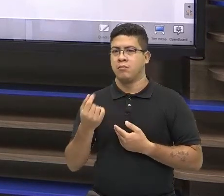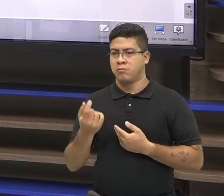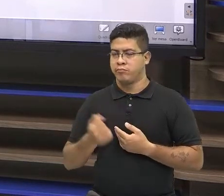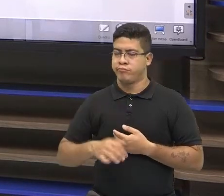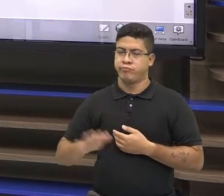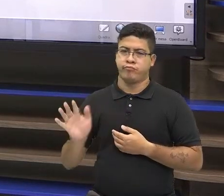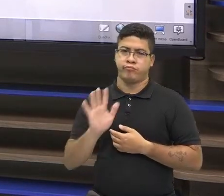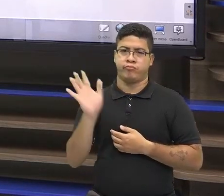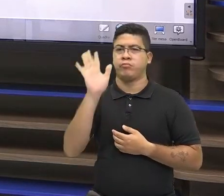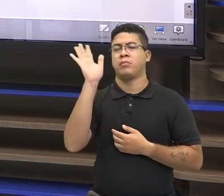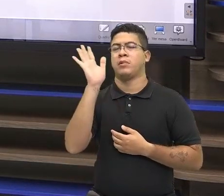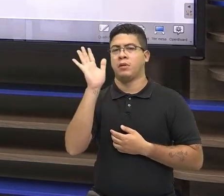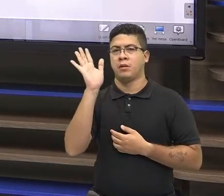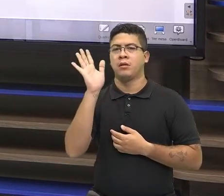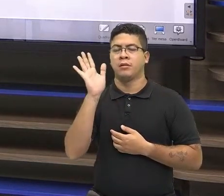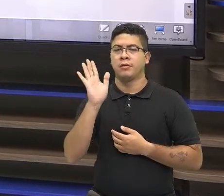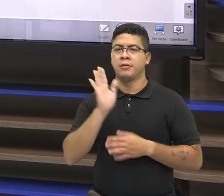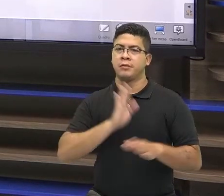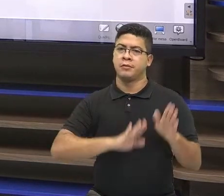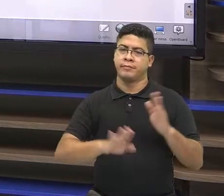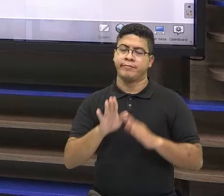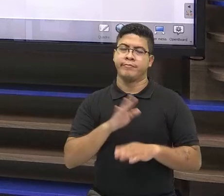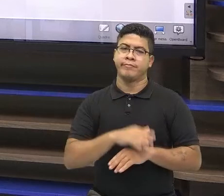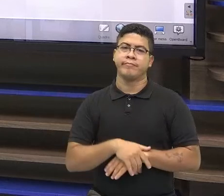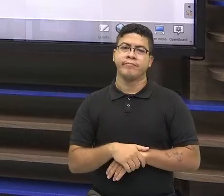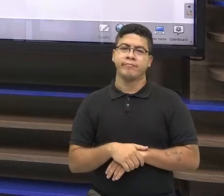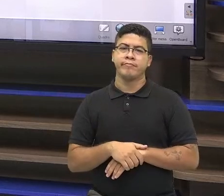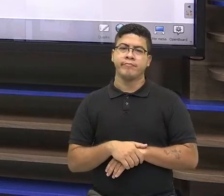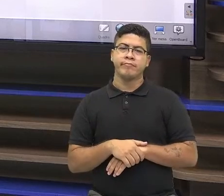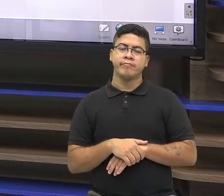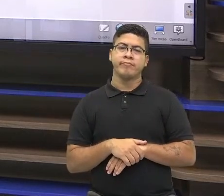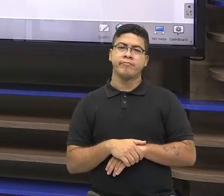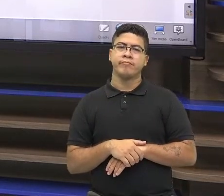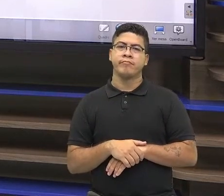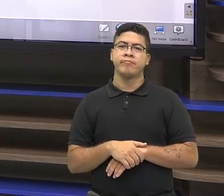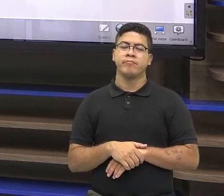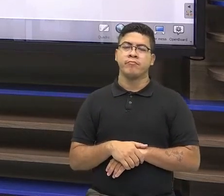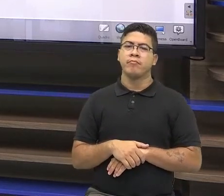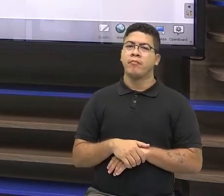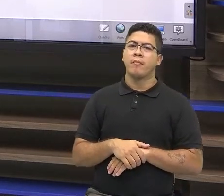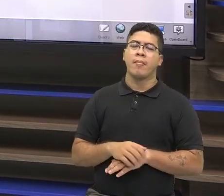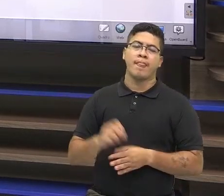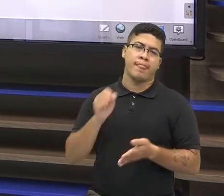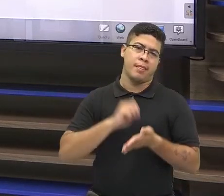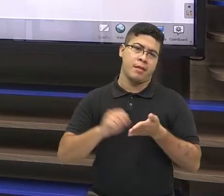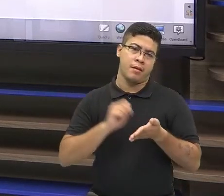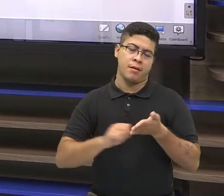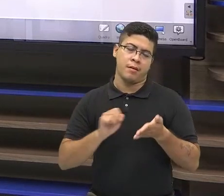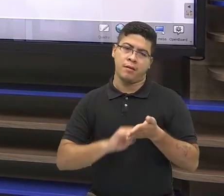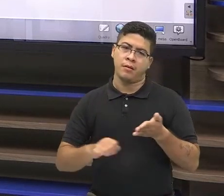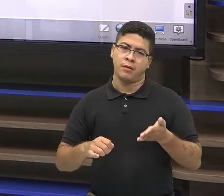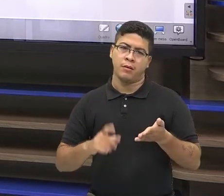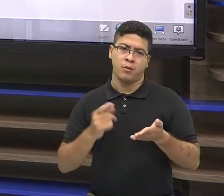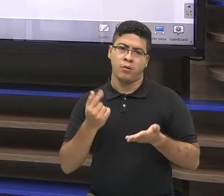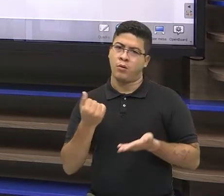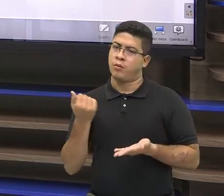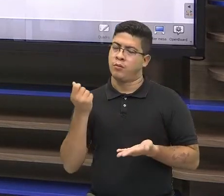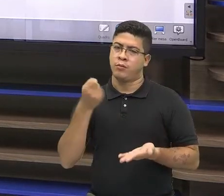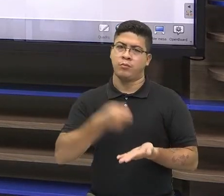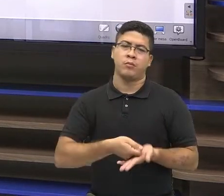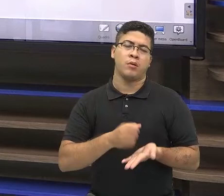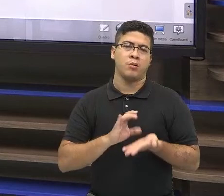mundo que podia fazer isso. E os escritores também não ganhavam tanto dinheiro assim, a não